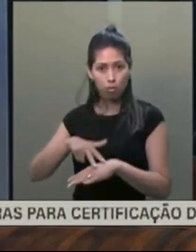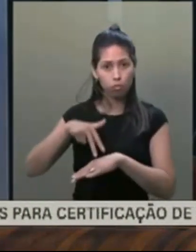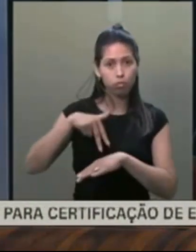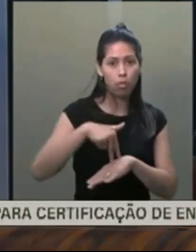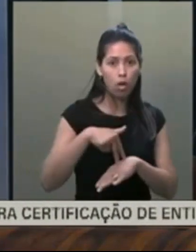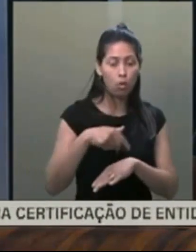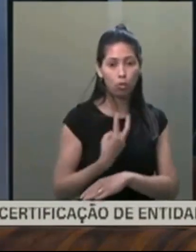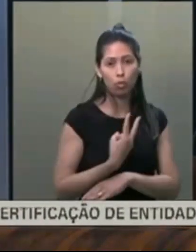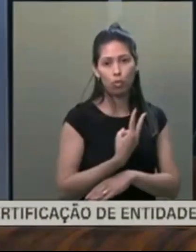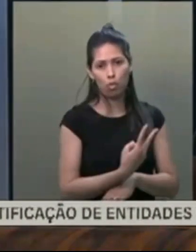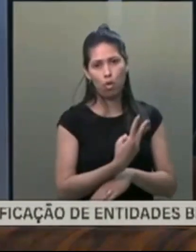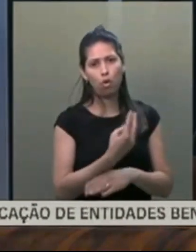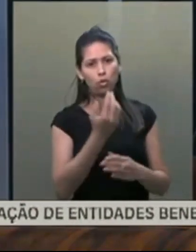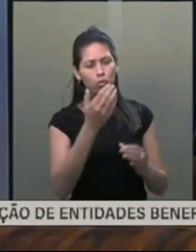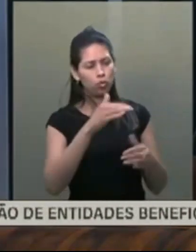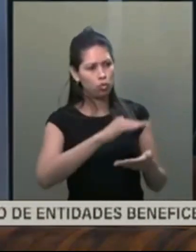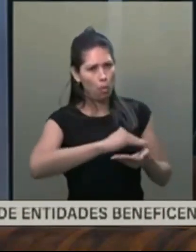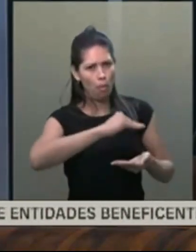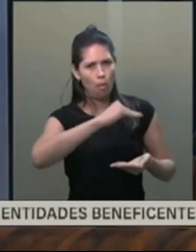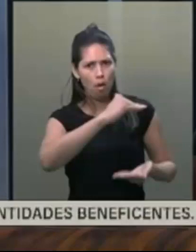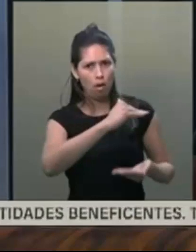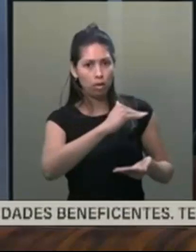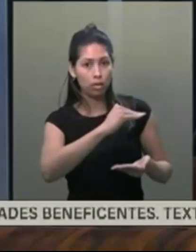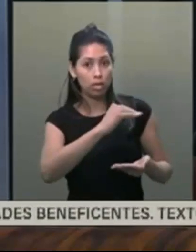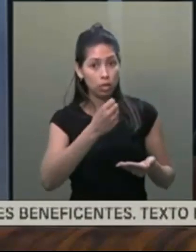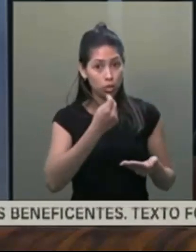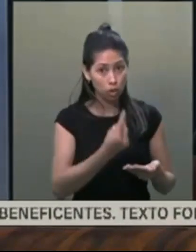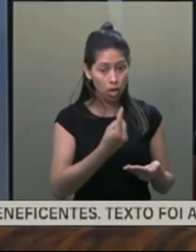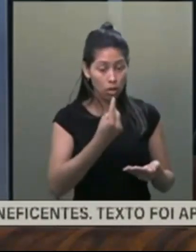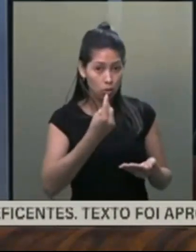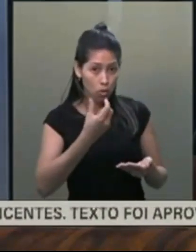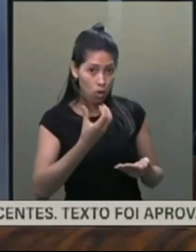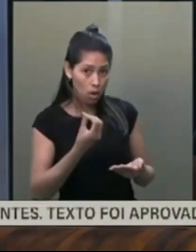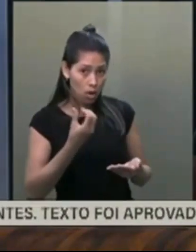Em 132 anos de república,